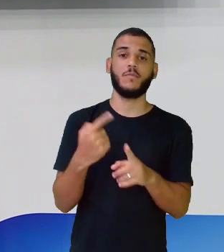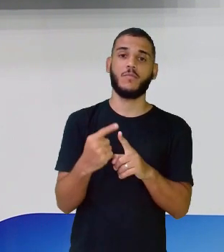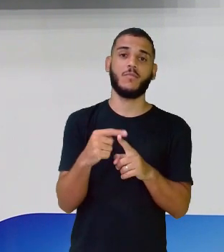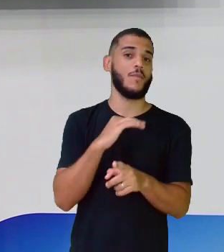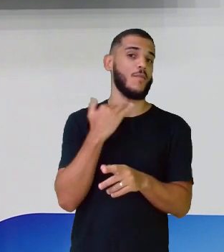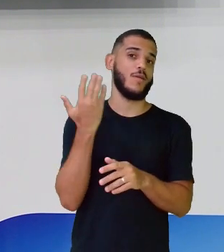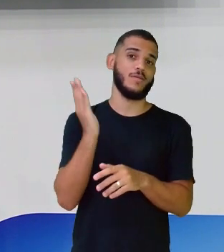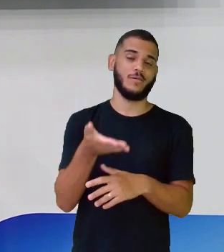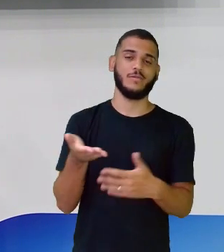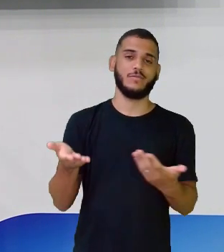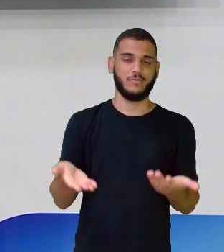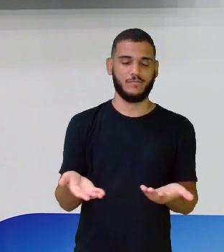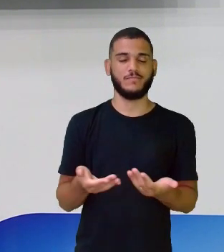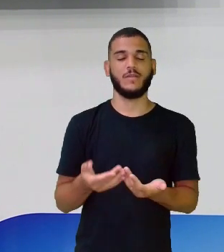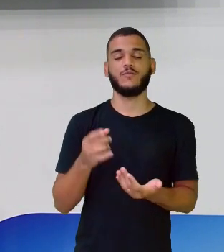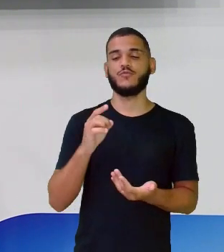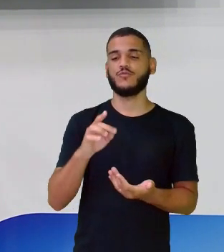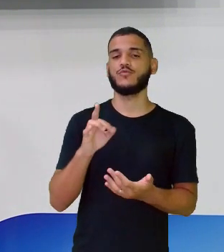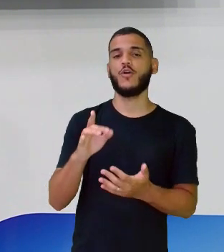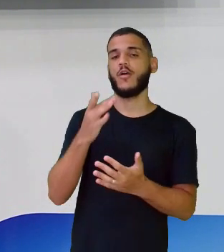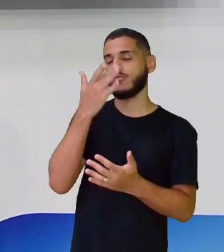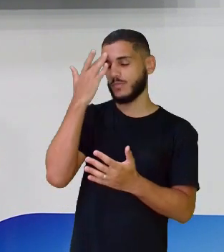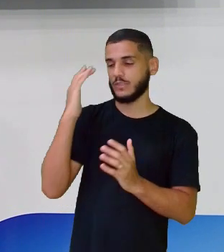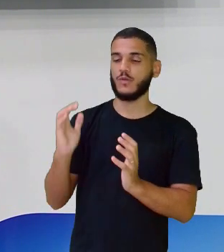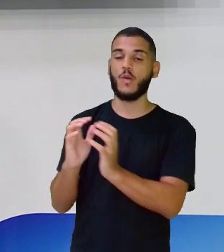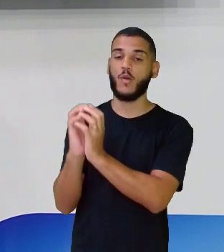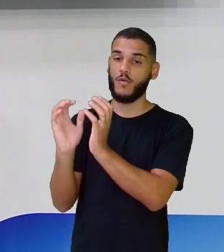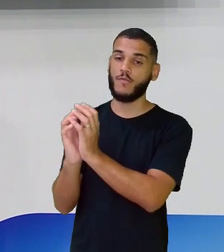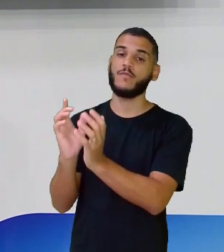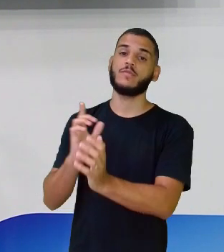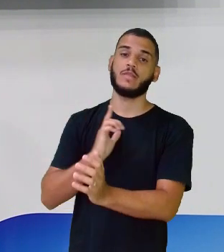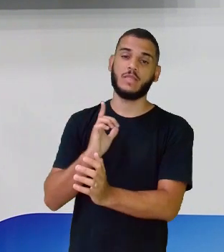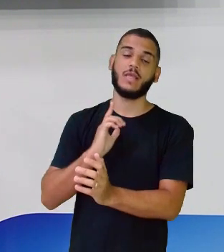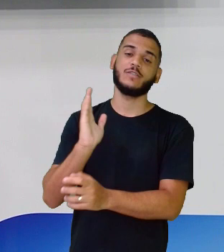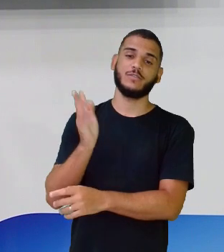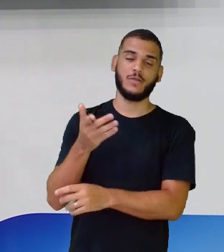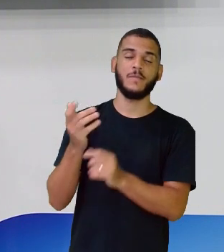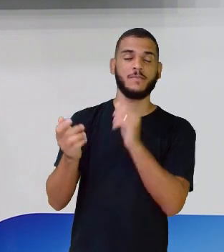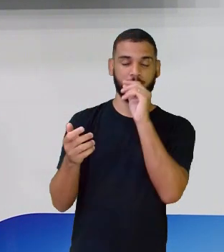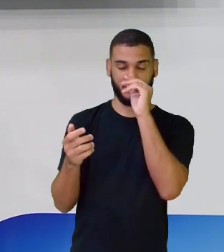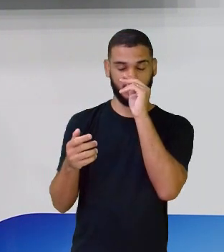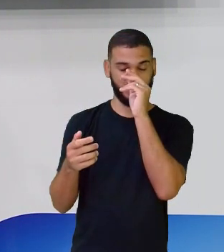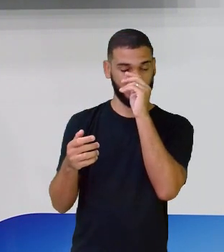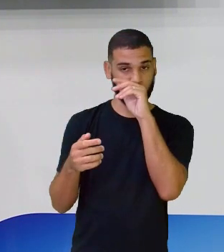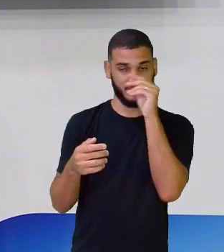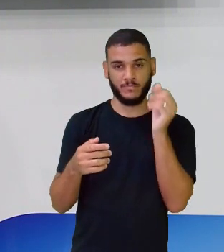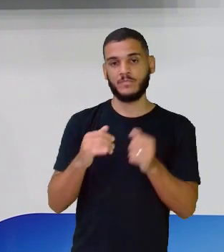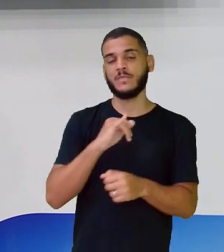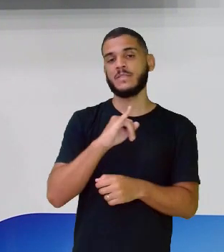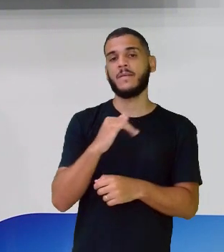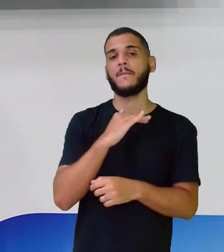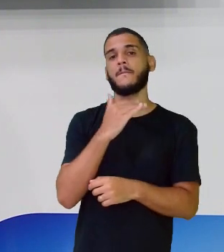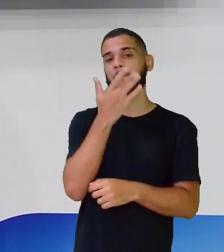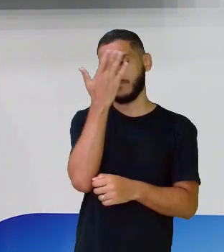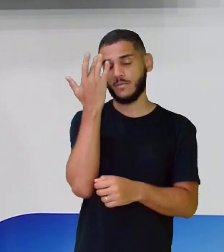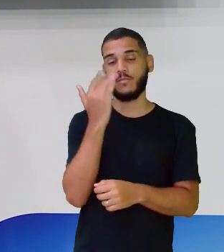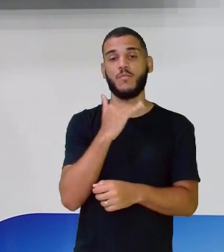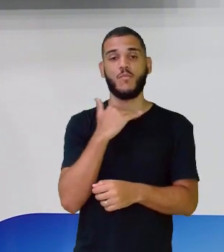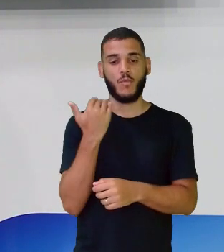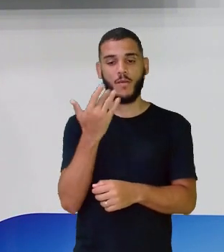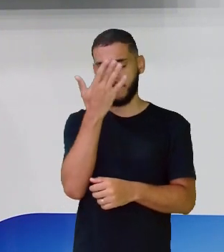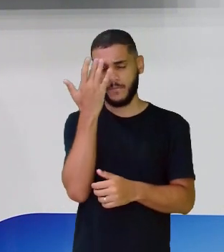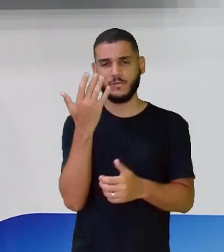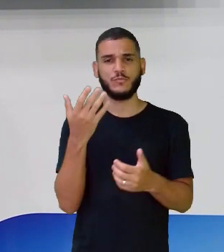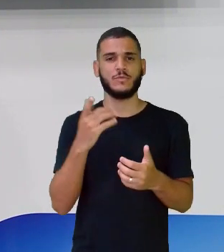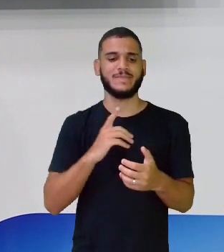que já conviveram com ela, que aí fala, ó, se a pessoa já tiver morrido, pode-se entrevistar alguém que foi muito próximo